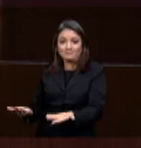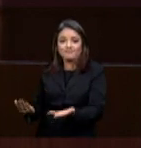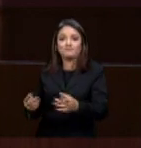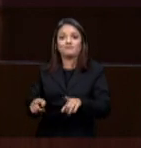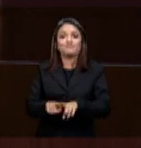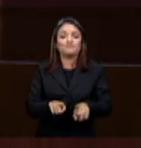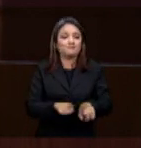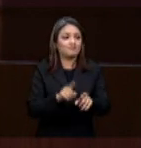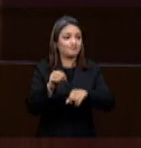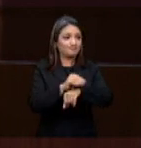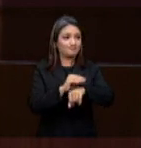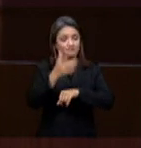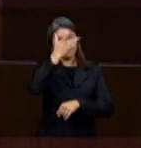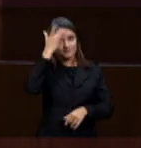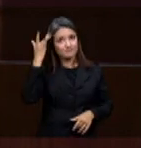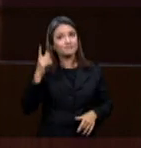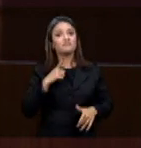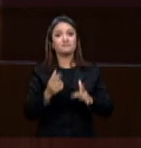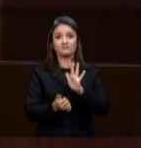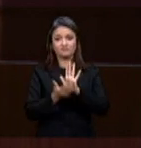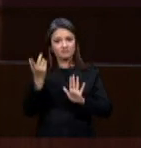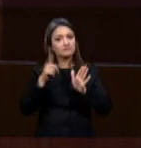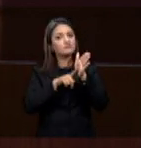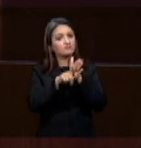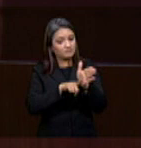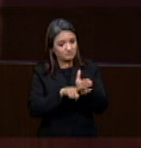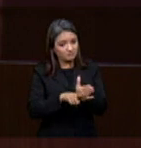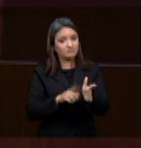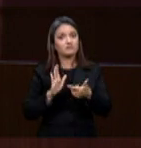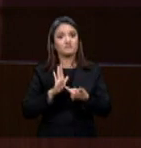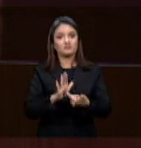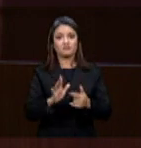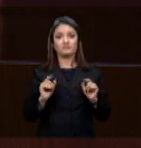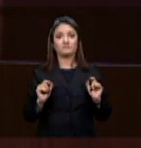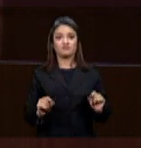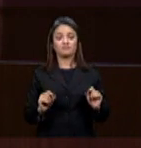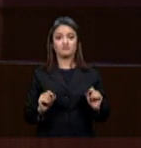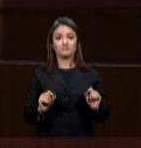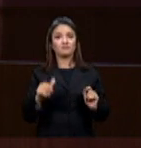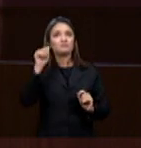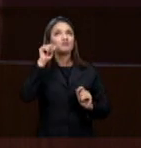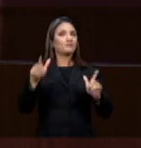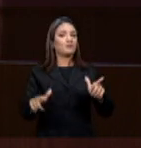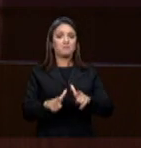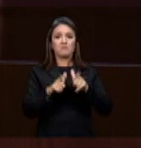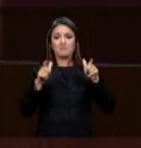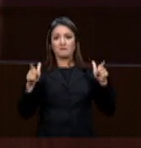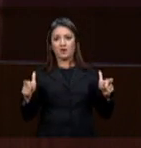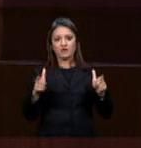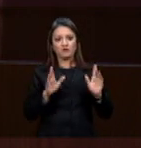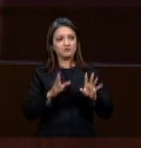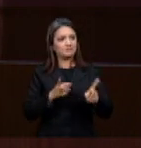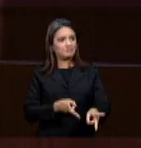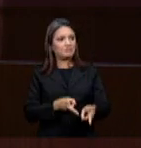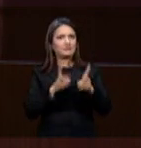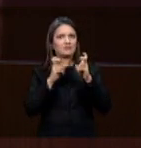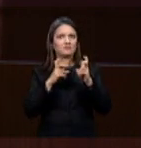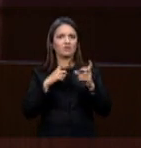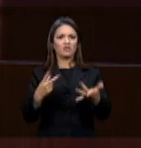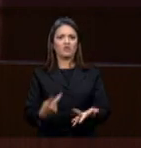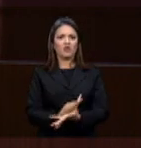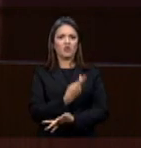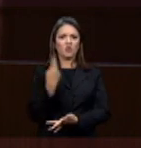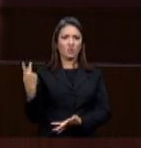vários levantamentos mostrando que a a maioria das mulheres percebeu um